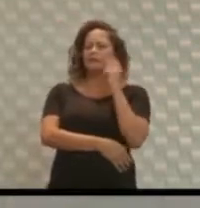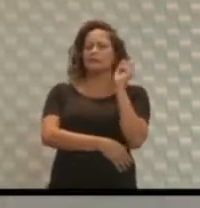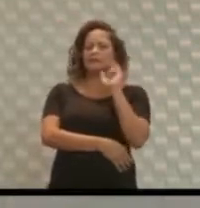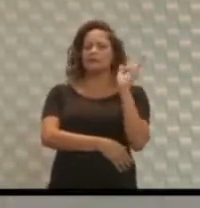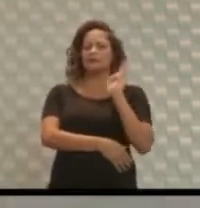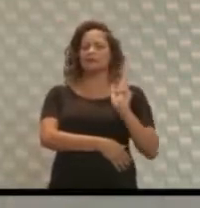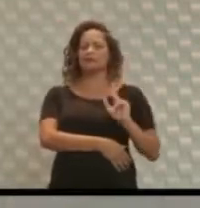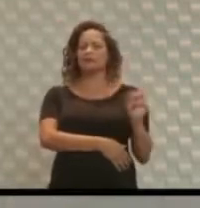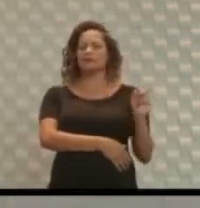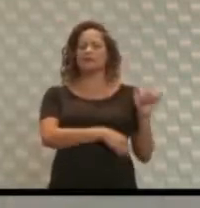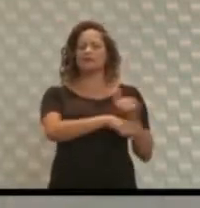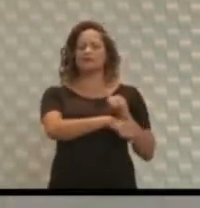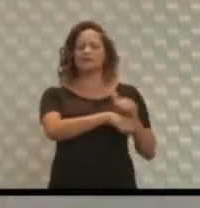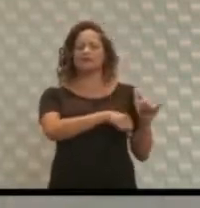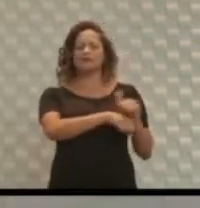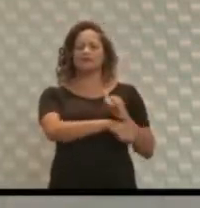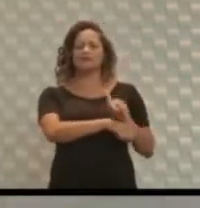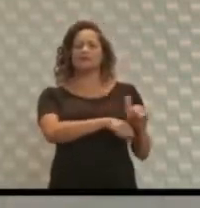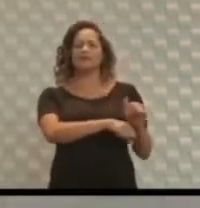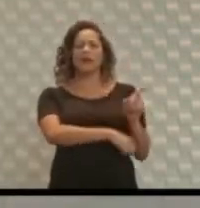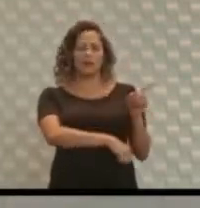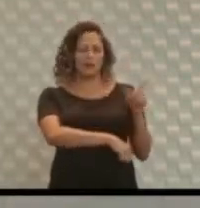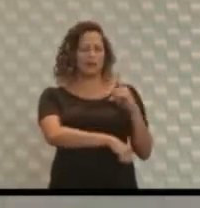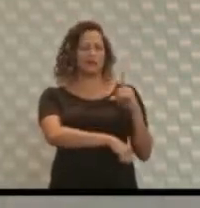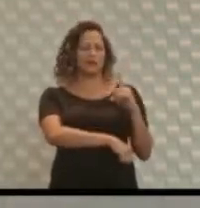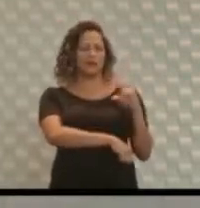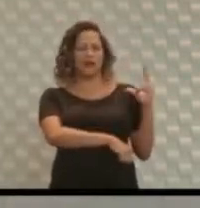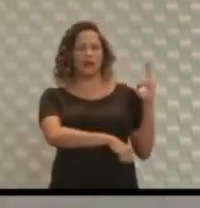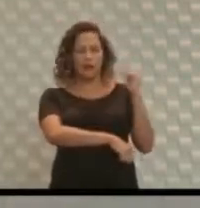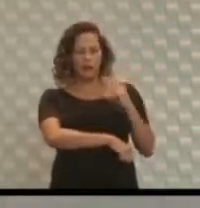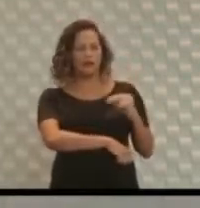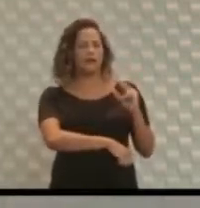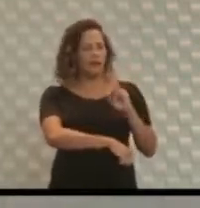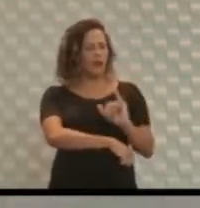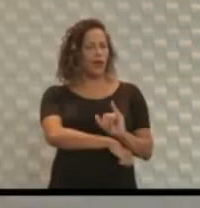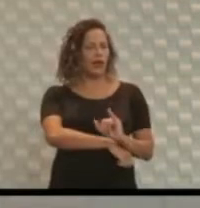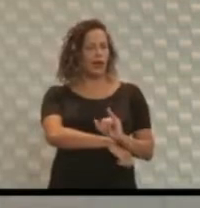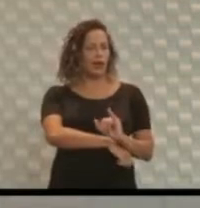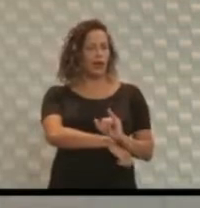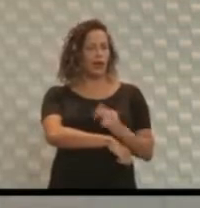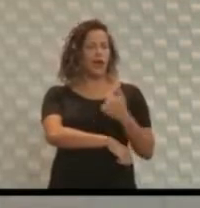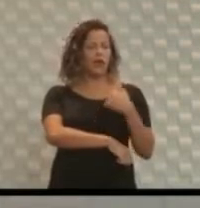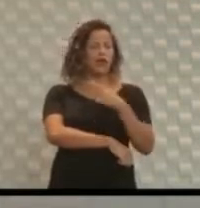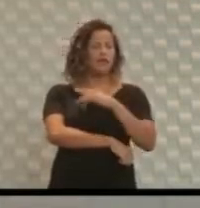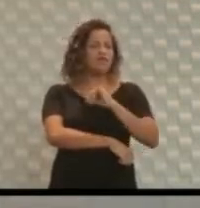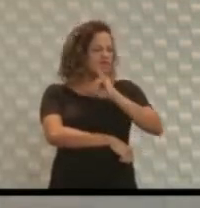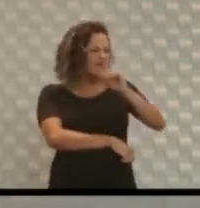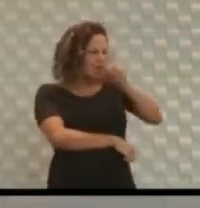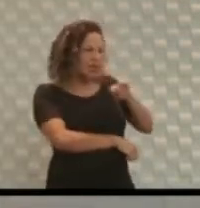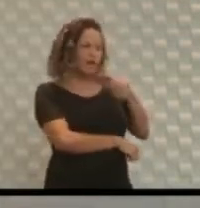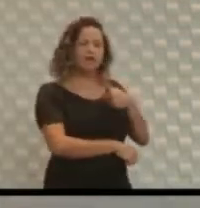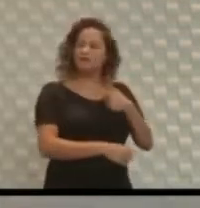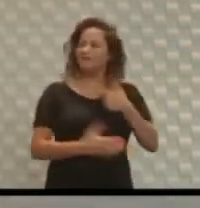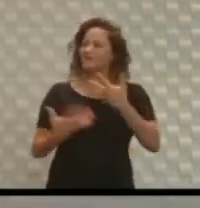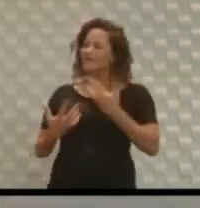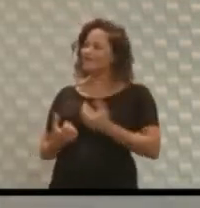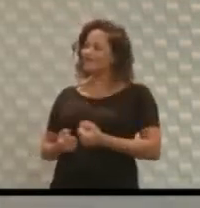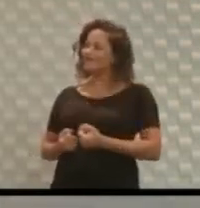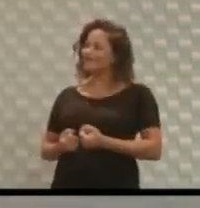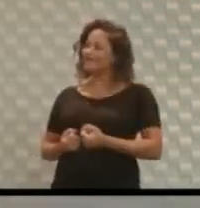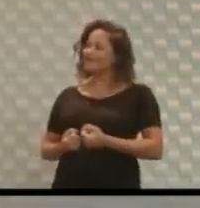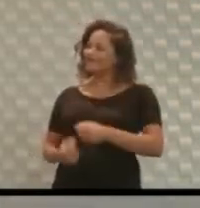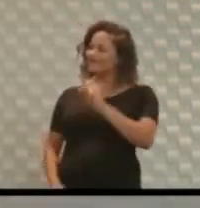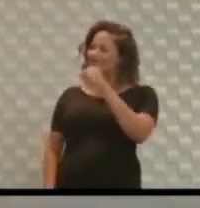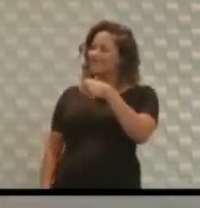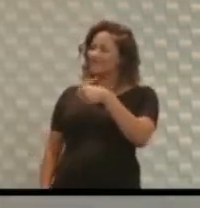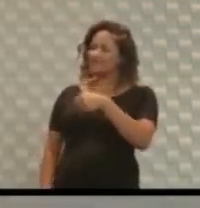Ela estava montando uma armadilha para mim. Ele falava e eu aceitava. Eu falava uma coisa e ele não